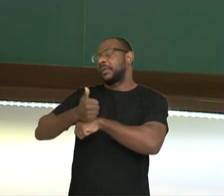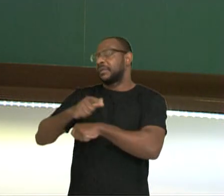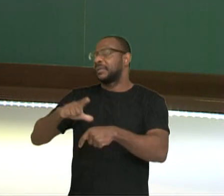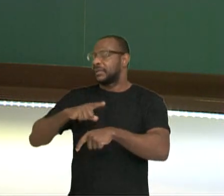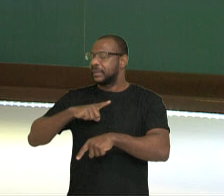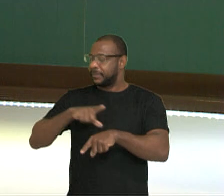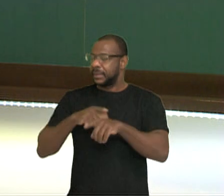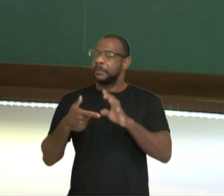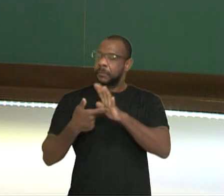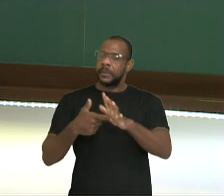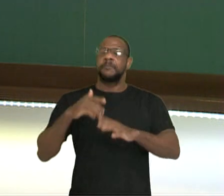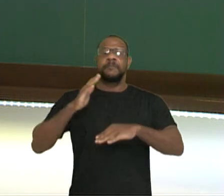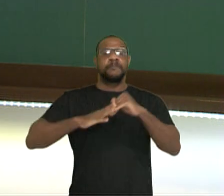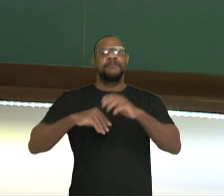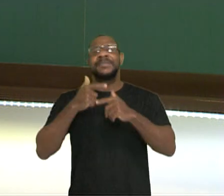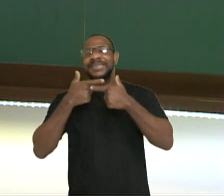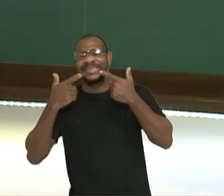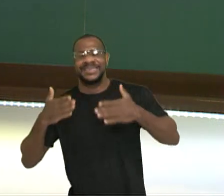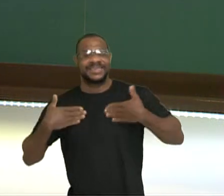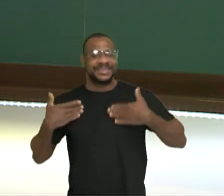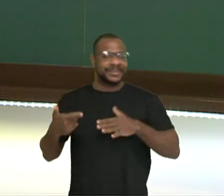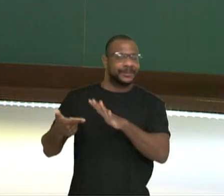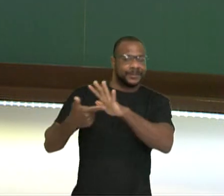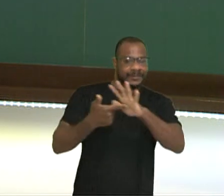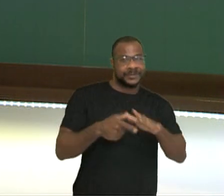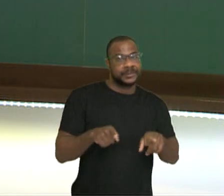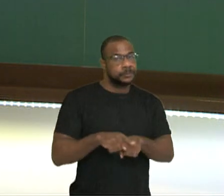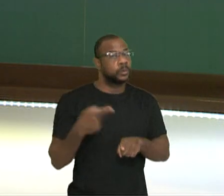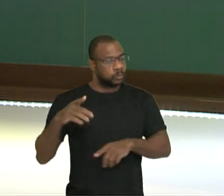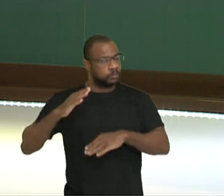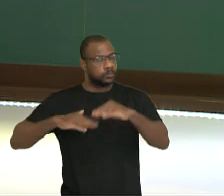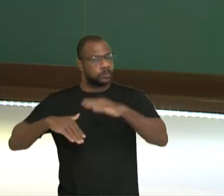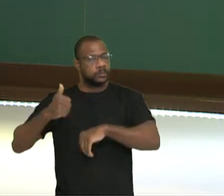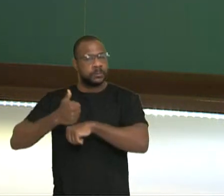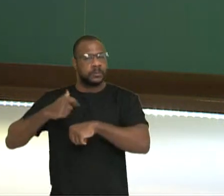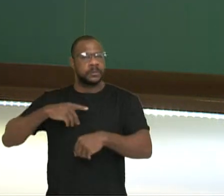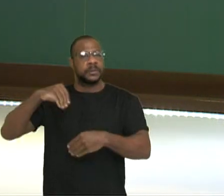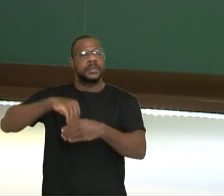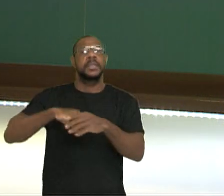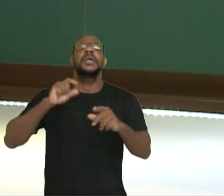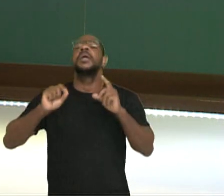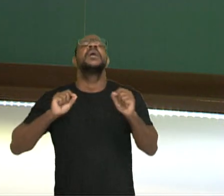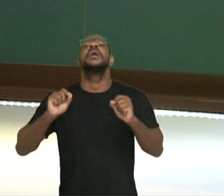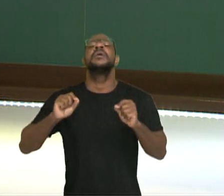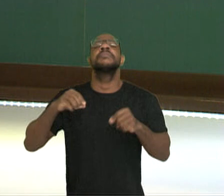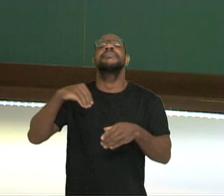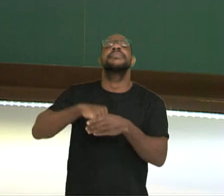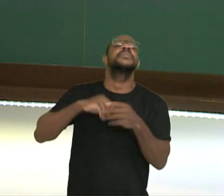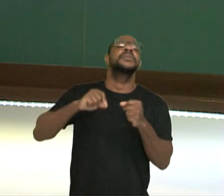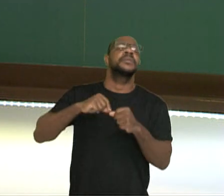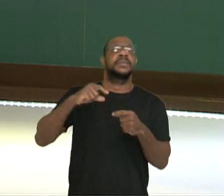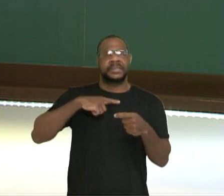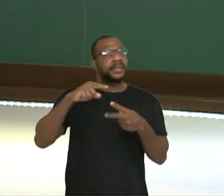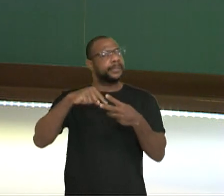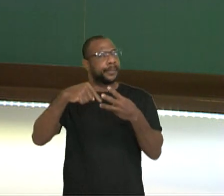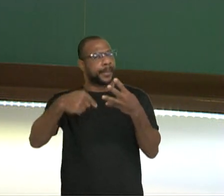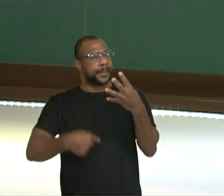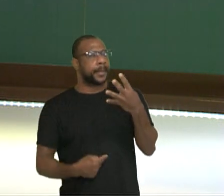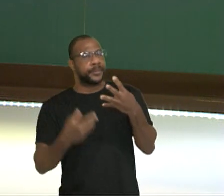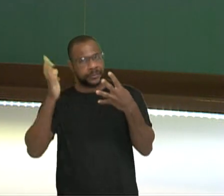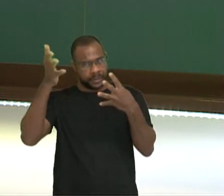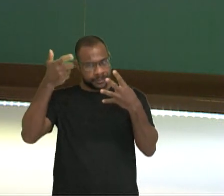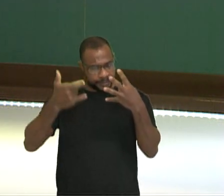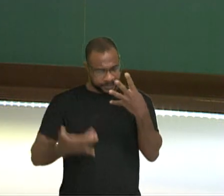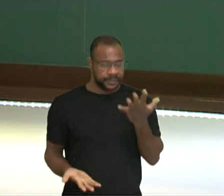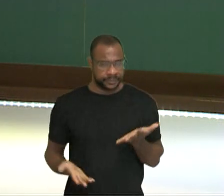alegria, divertimento, entusiasmo para o circo, né? Quais são essas outras atrações? A gente citou algumas delas aqui, que